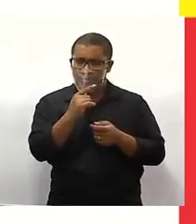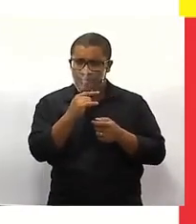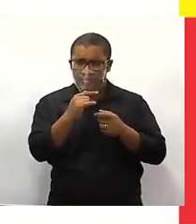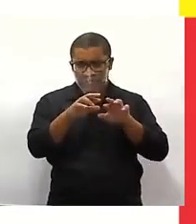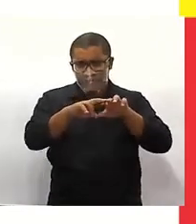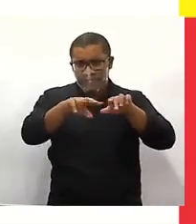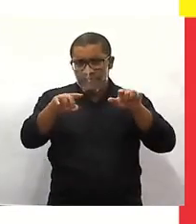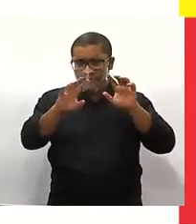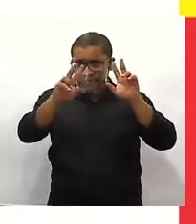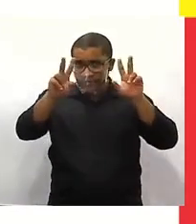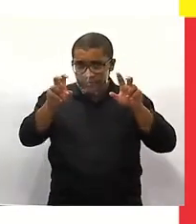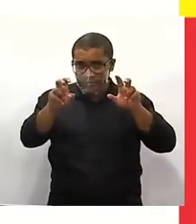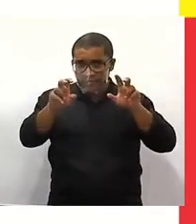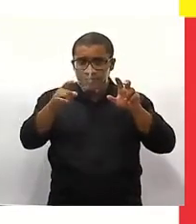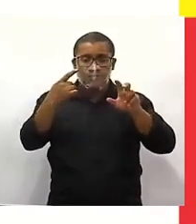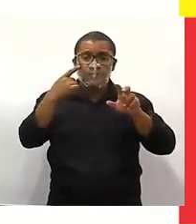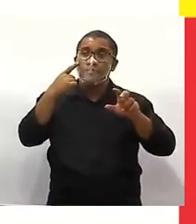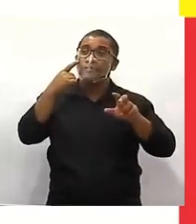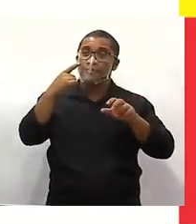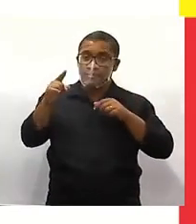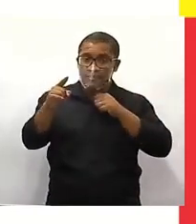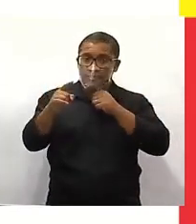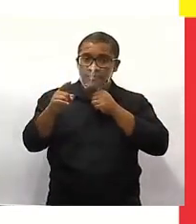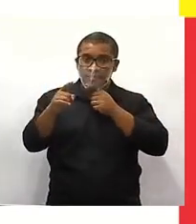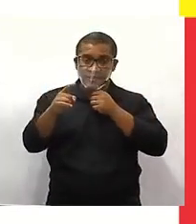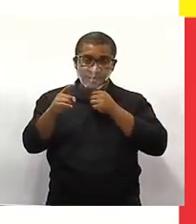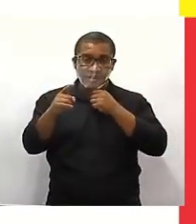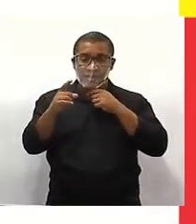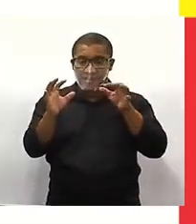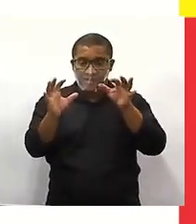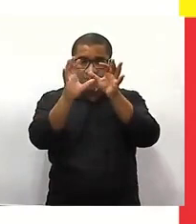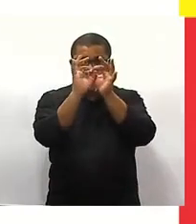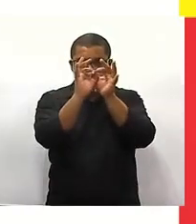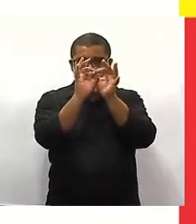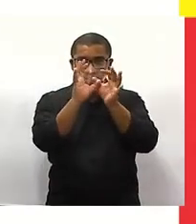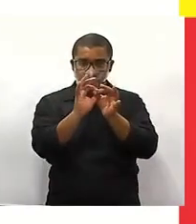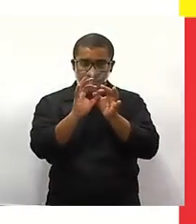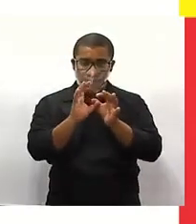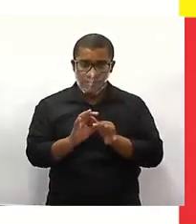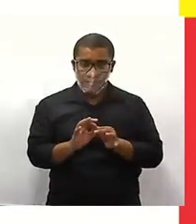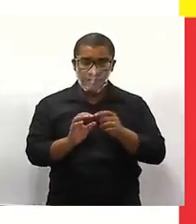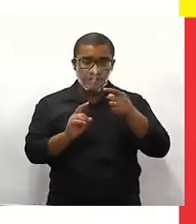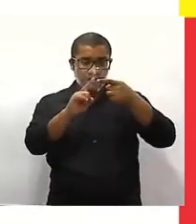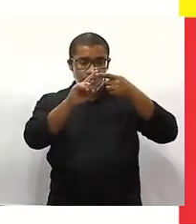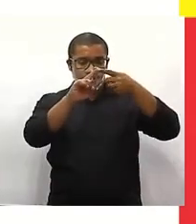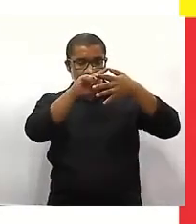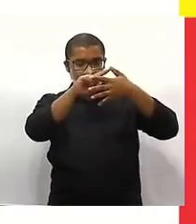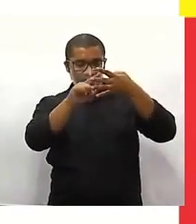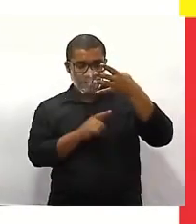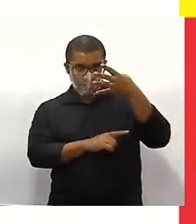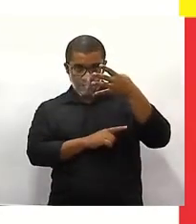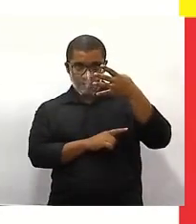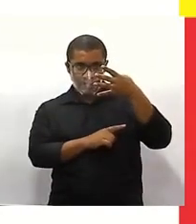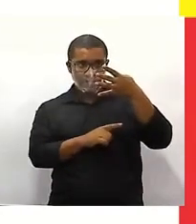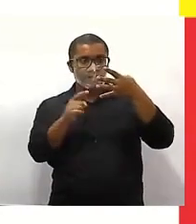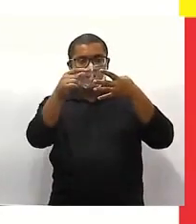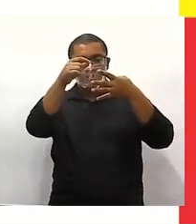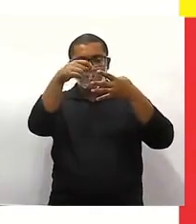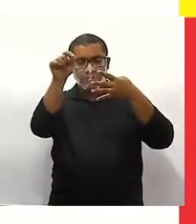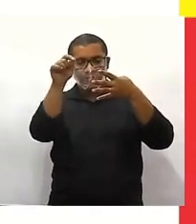seguir. Então ele quer que você faça uma relação de quais questões estão corretas.